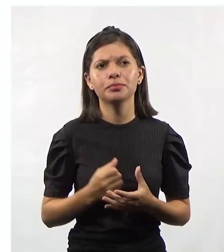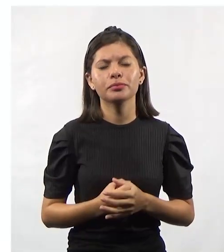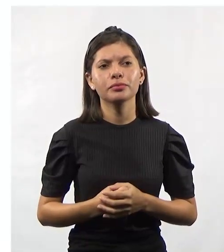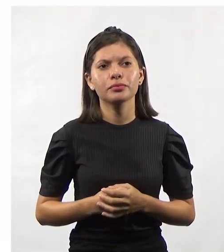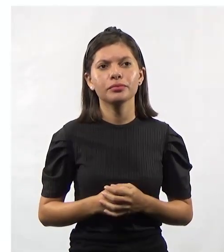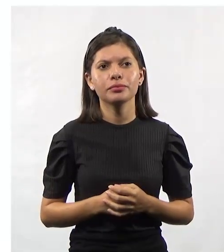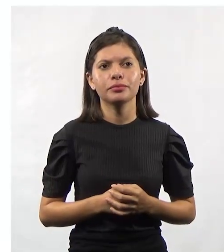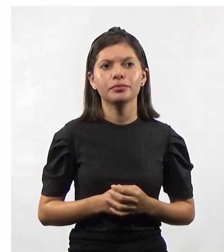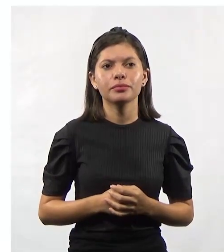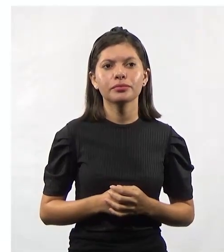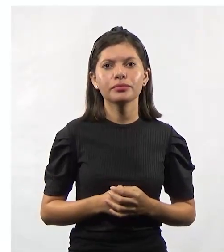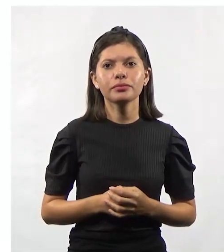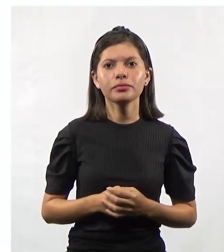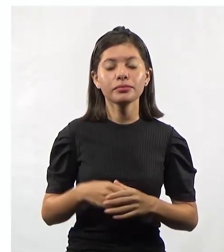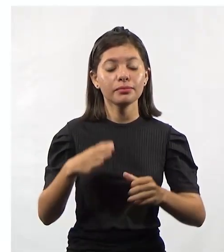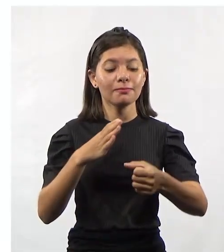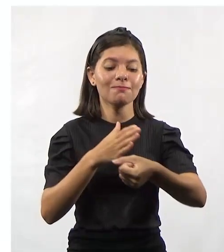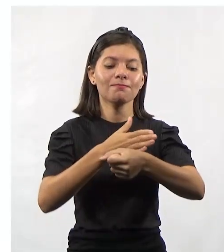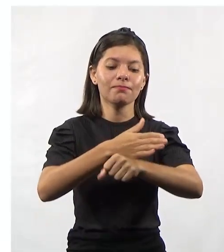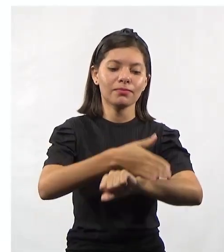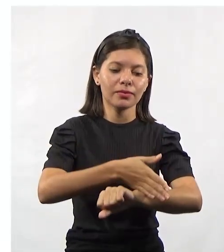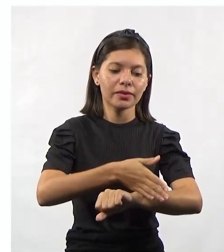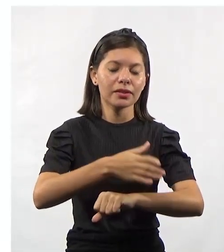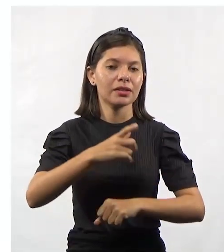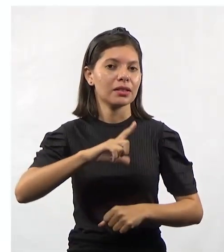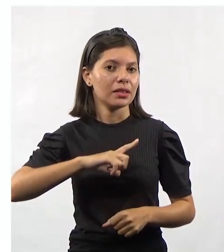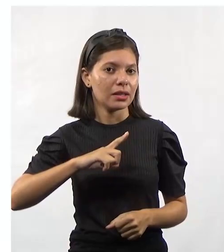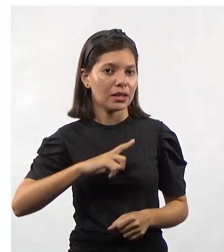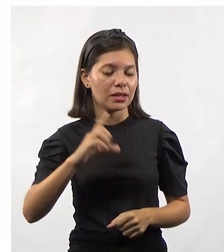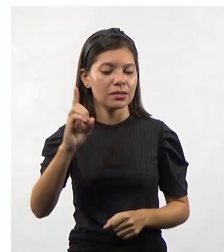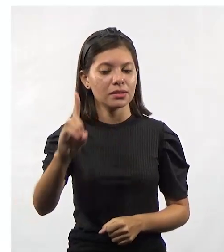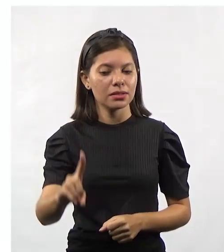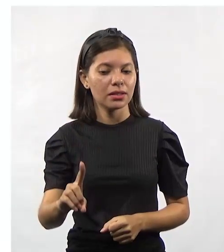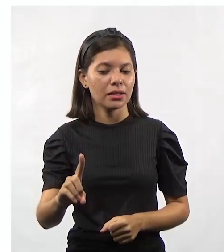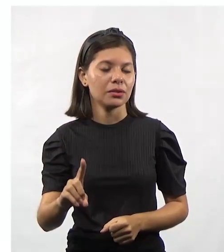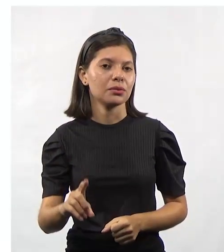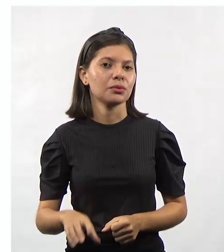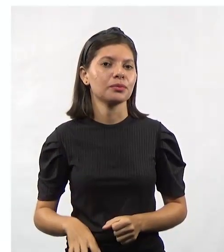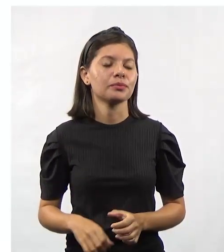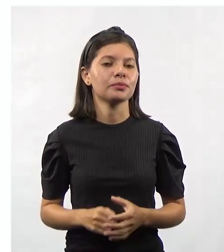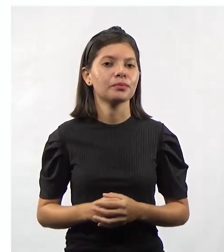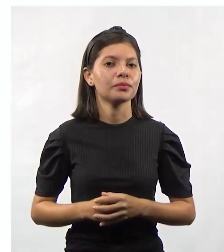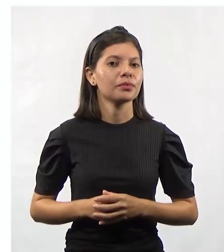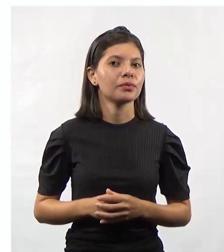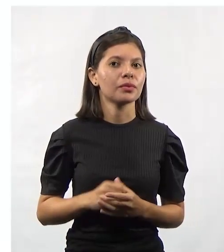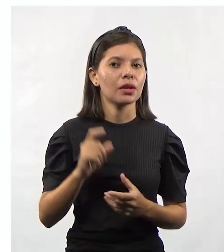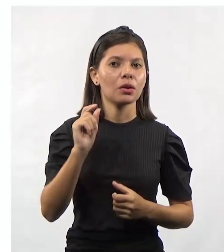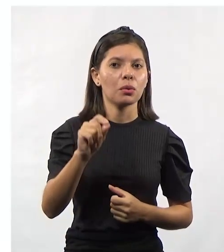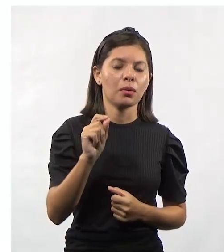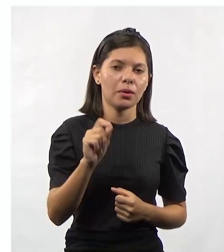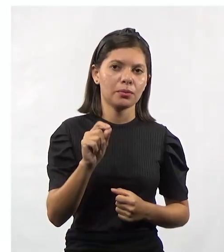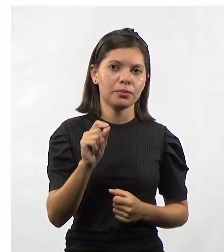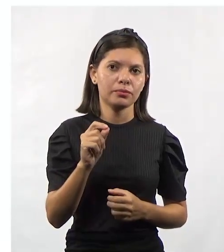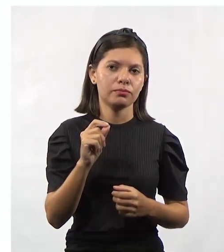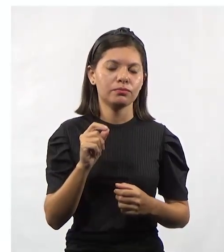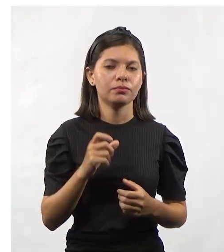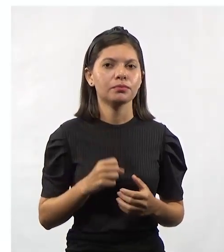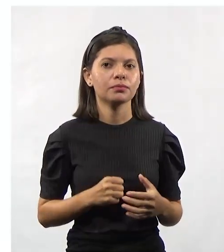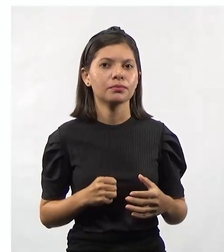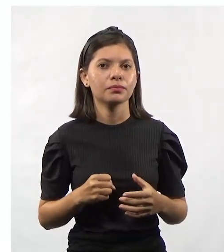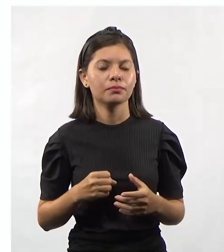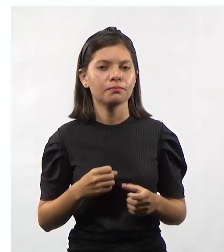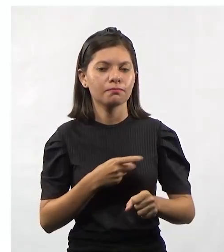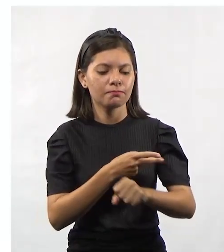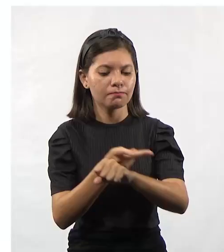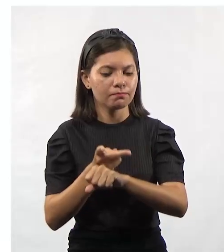quais são as crianças, os adolescentes que acessam esses direitos e quais não acessam, para que